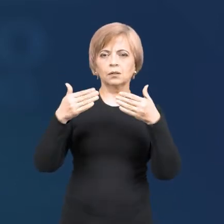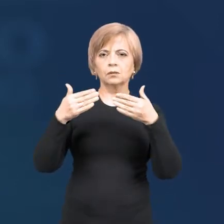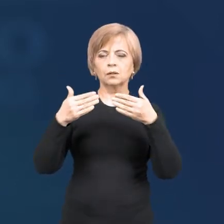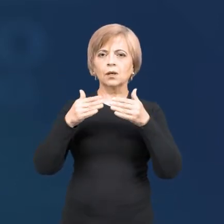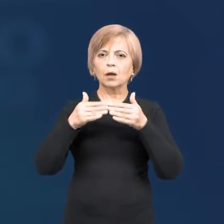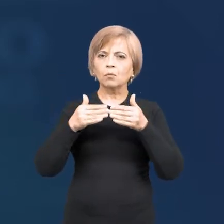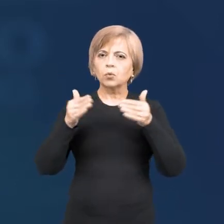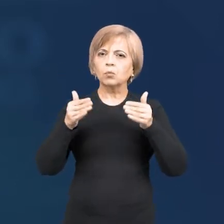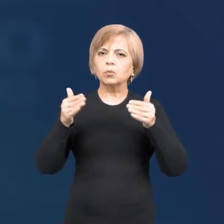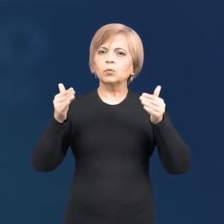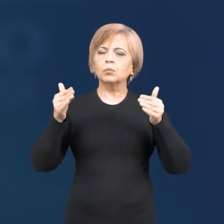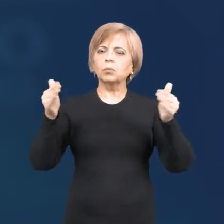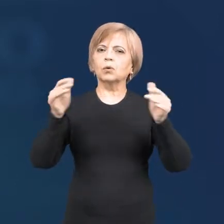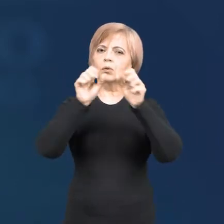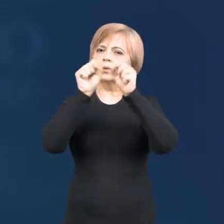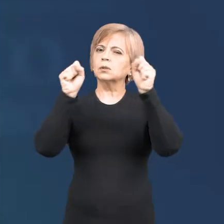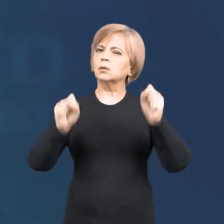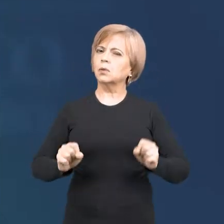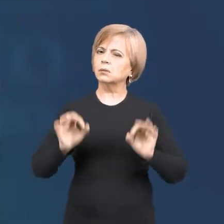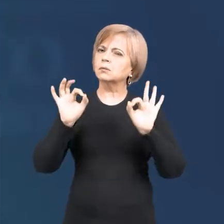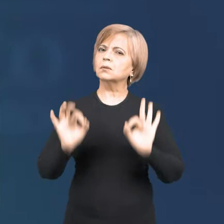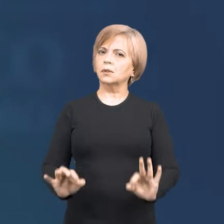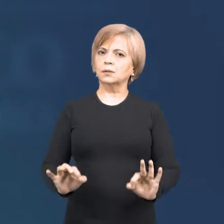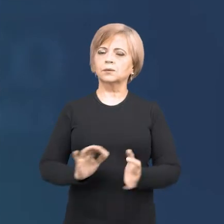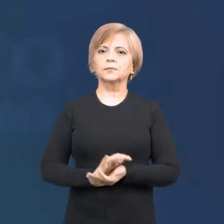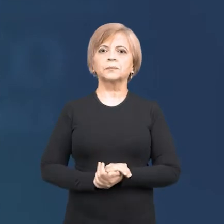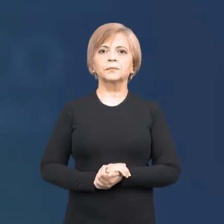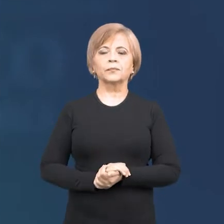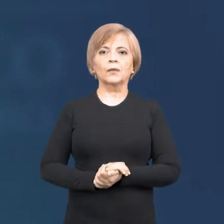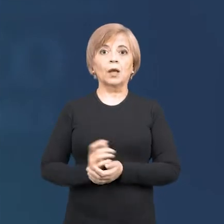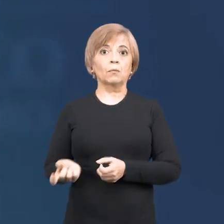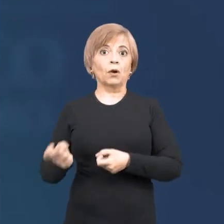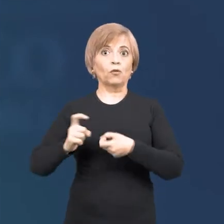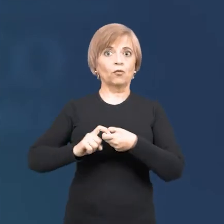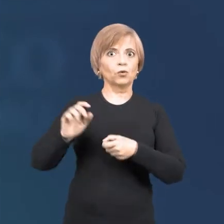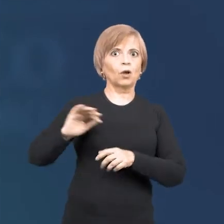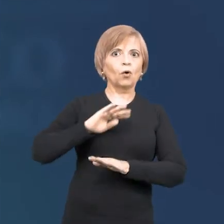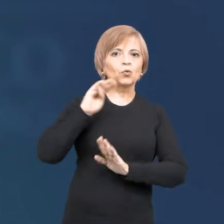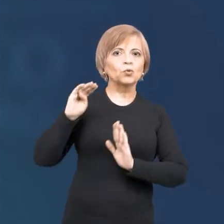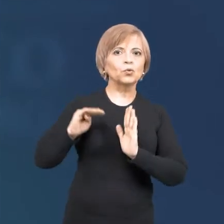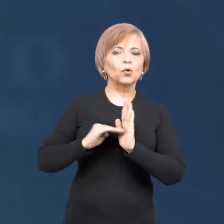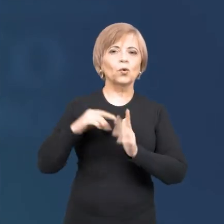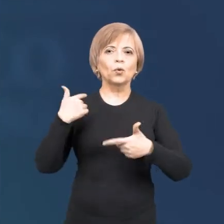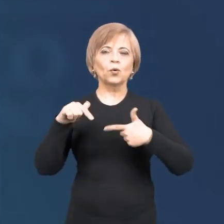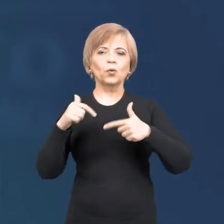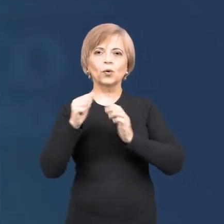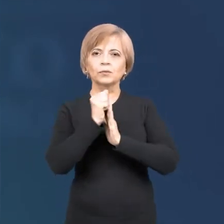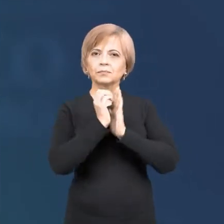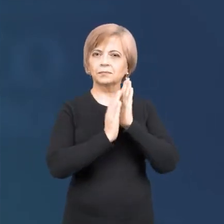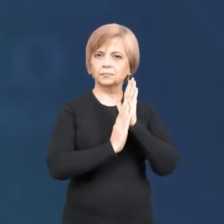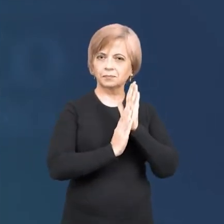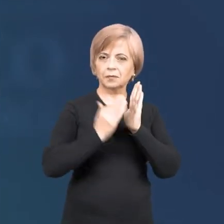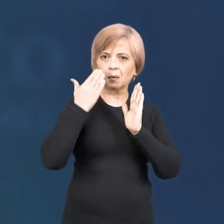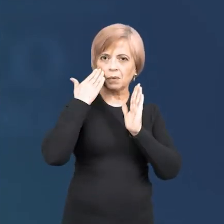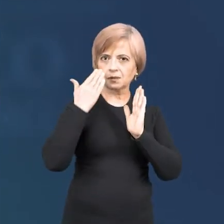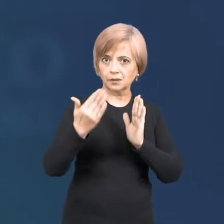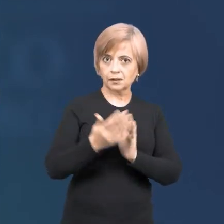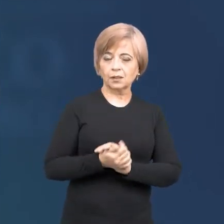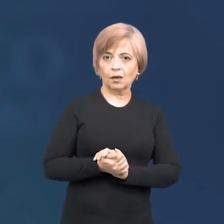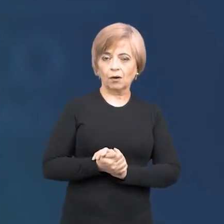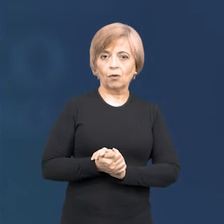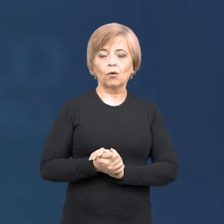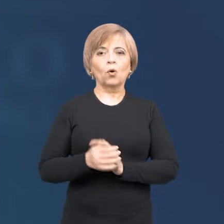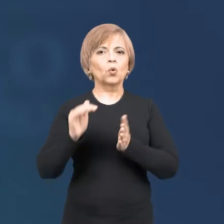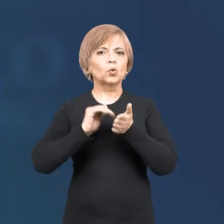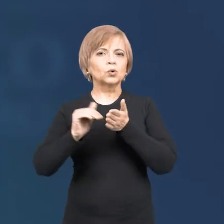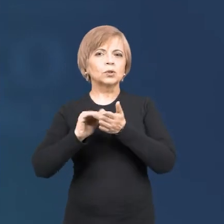gradual e sistematizada. A retomada total das atividades presenciais, segundo o